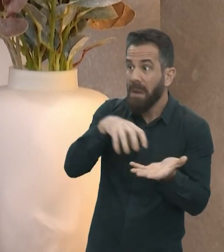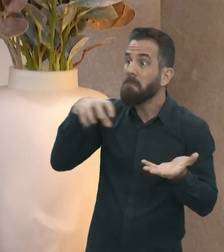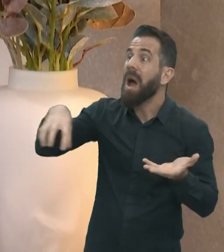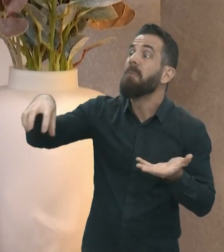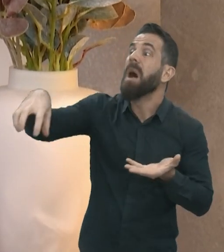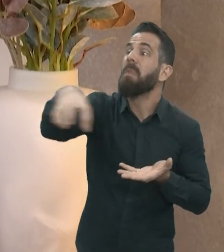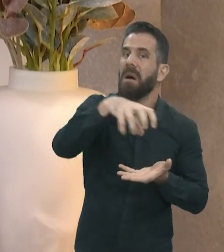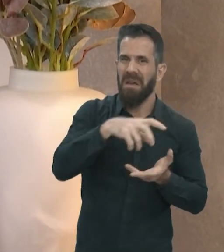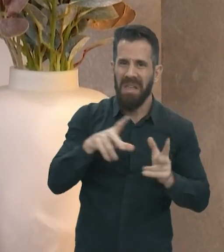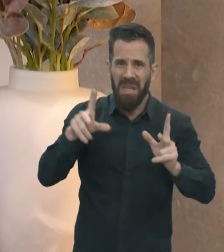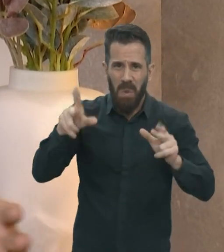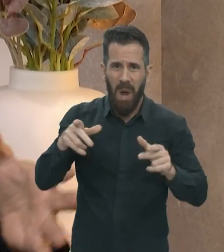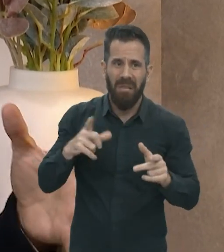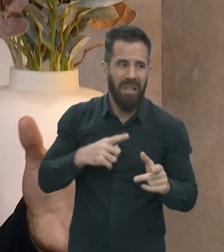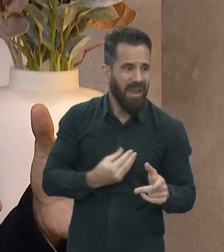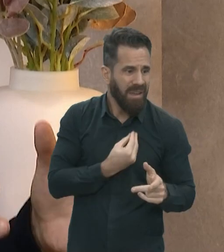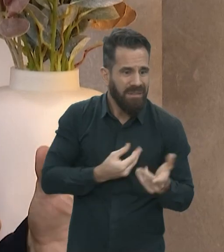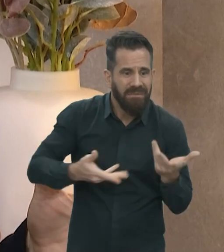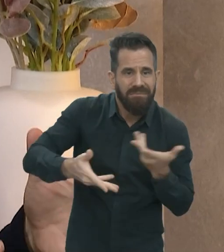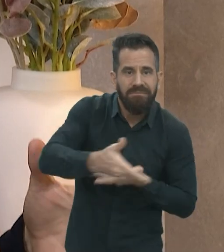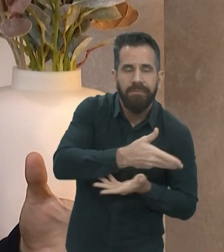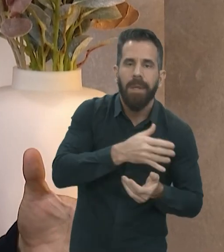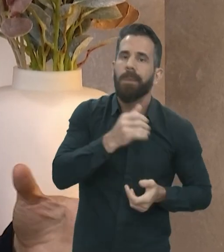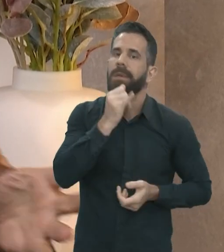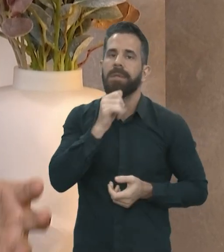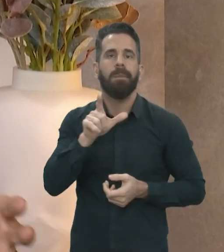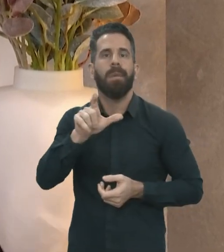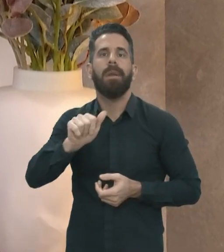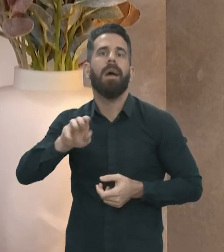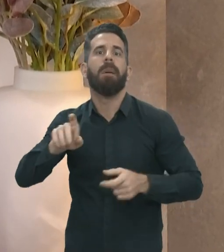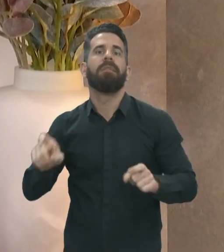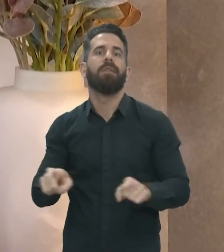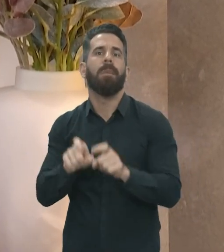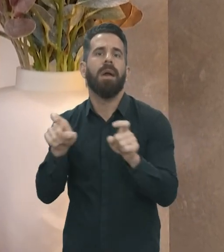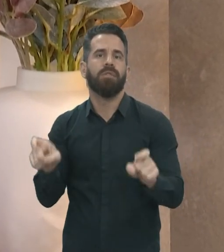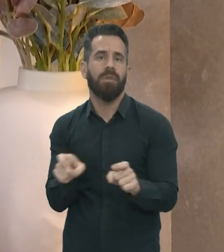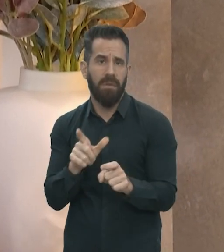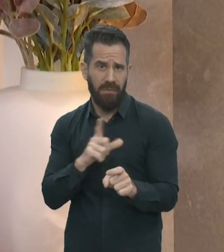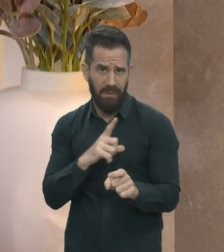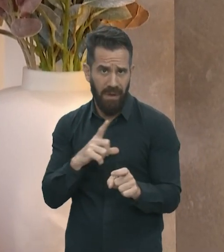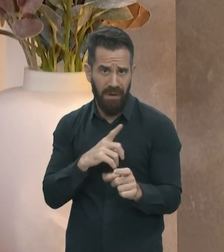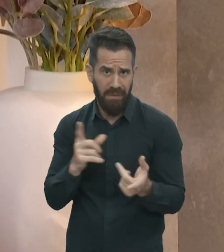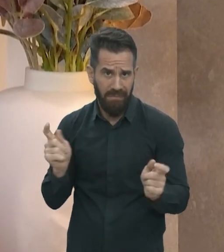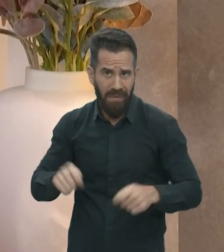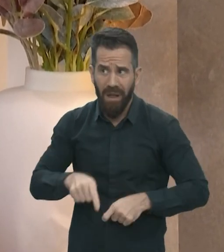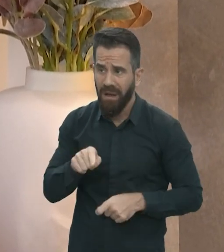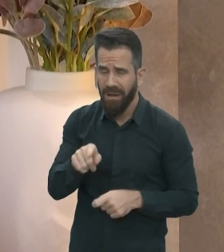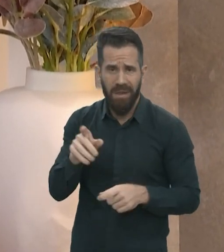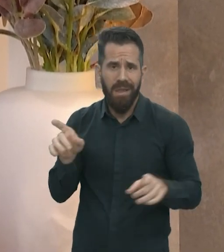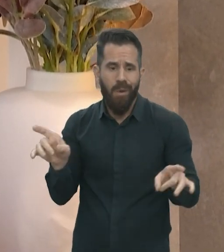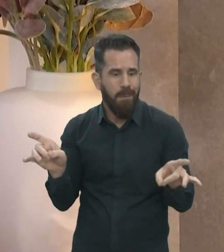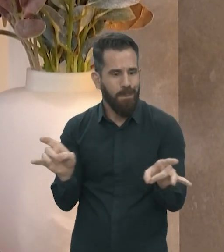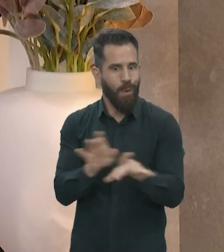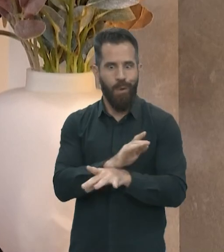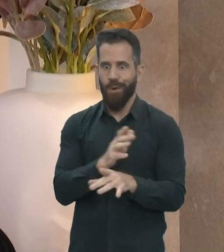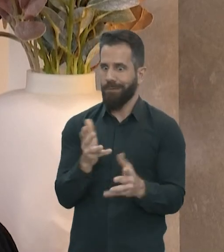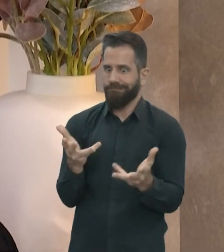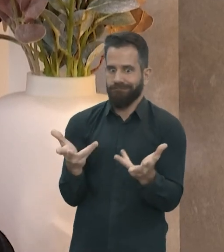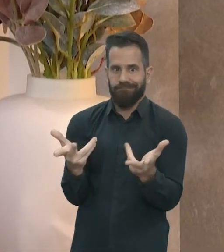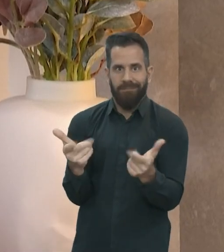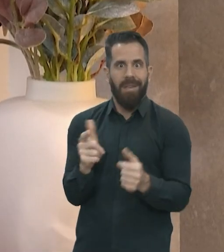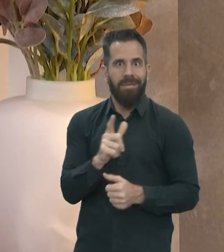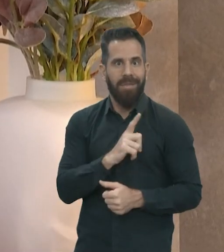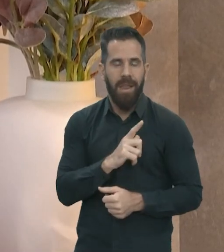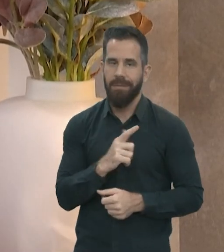desenvolver as suas atividades, mas ele não tem um laboratório de informática, por exemplo, que dê condições de realizar as atividades. Então, é preciso,